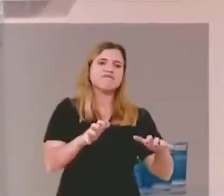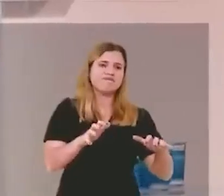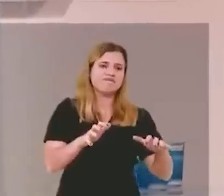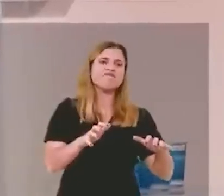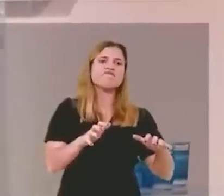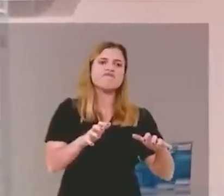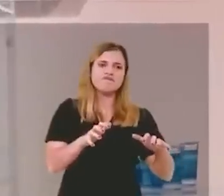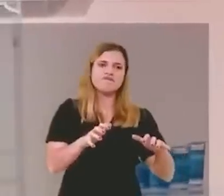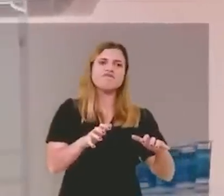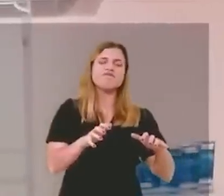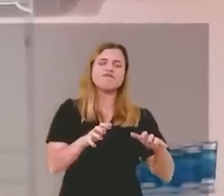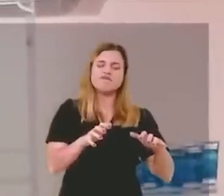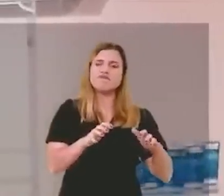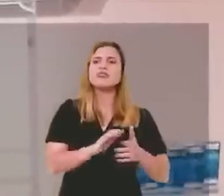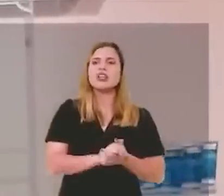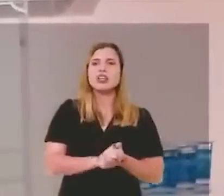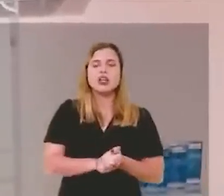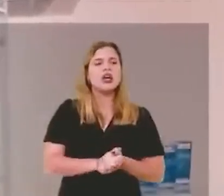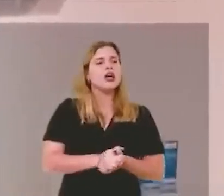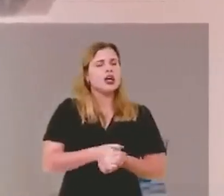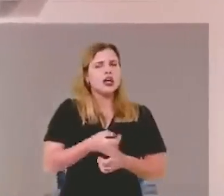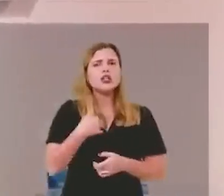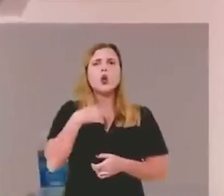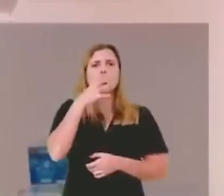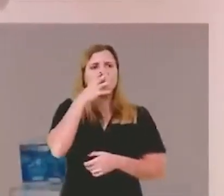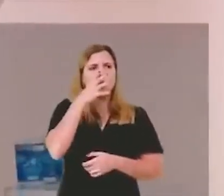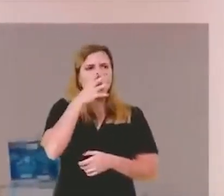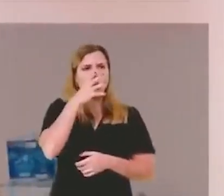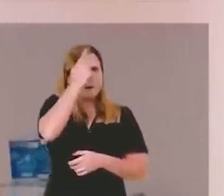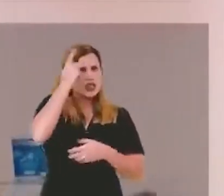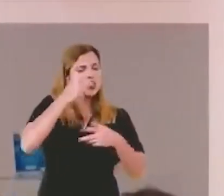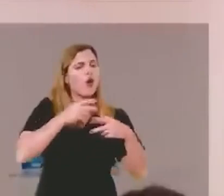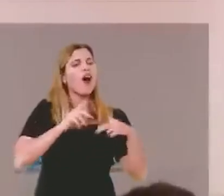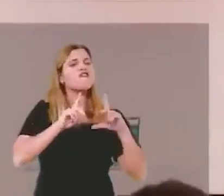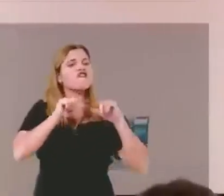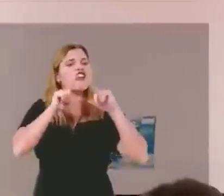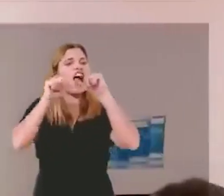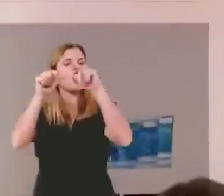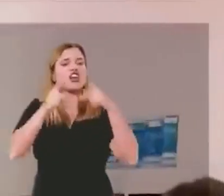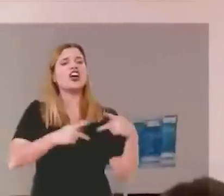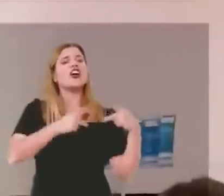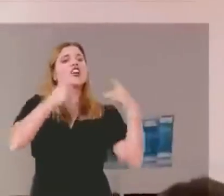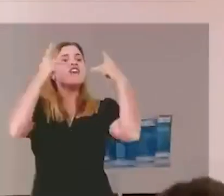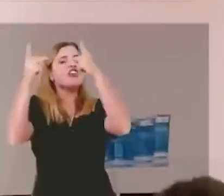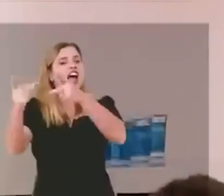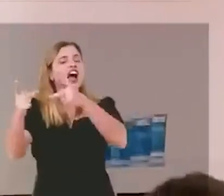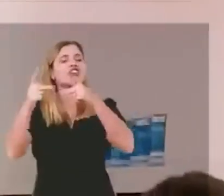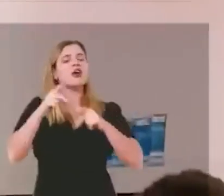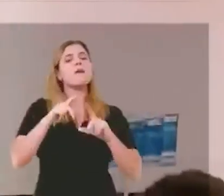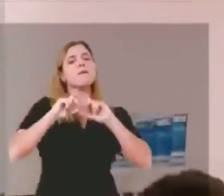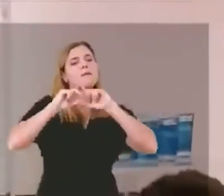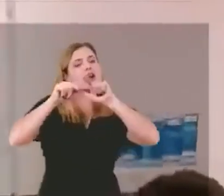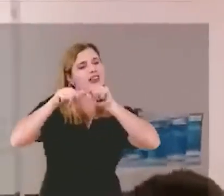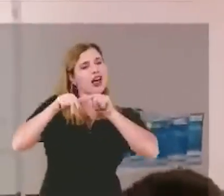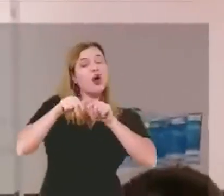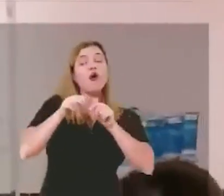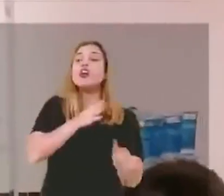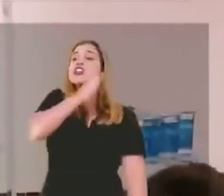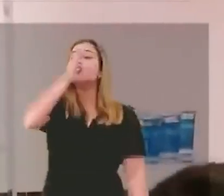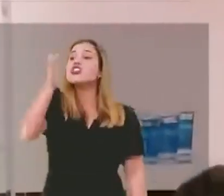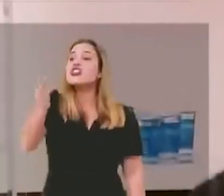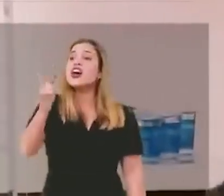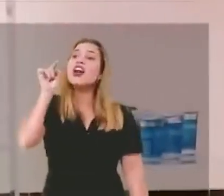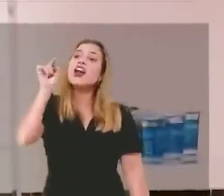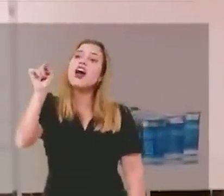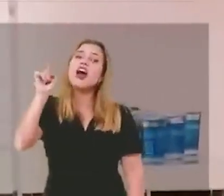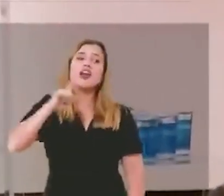Uma das coisas mais tristes, pastor Anchieta, quando se vai a Israel, eu tenho levado caravanas todos os anos para Israel, é chegar lá